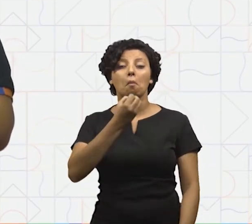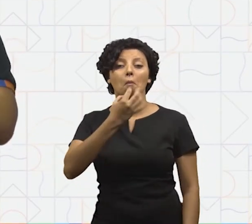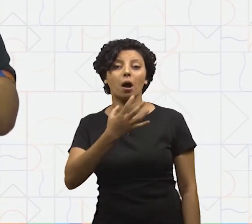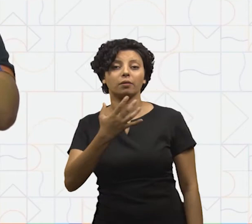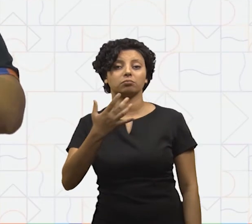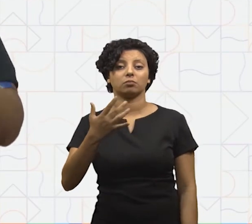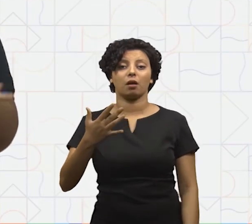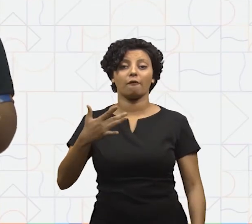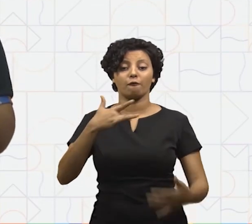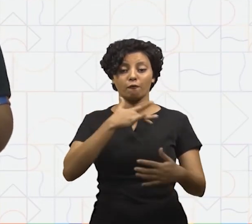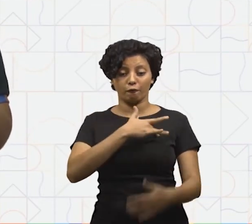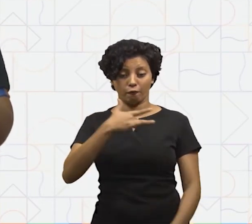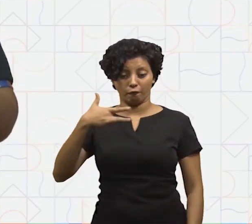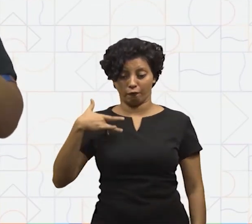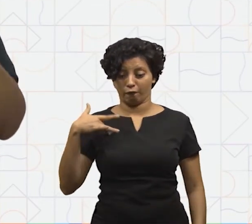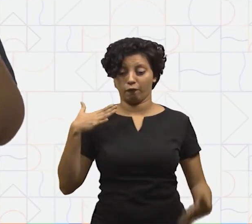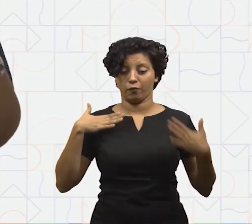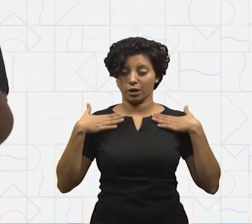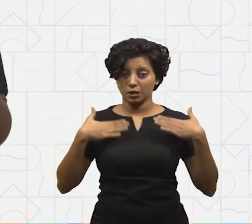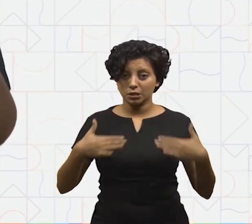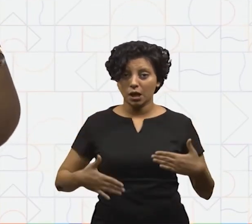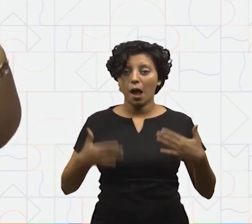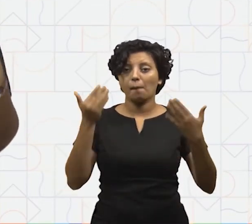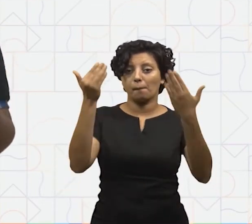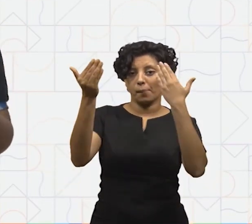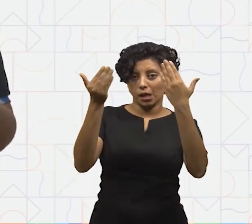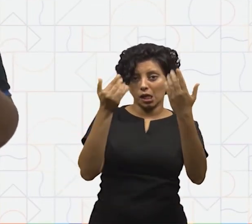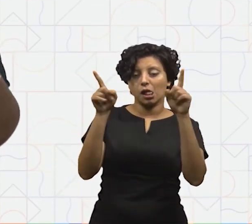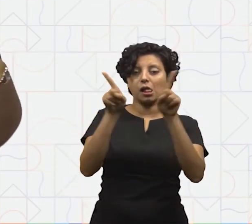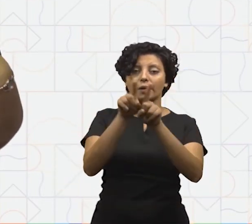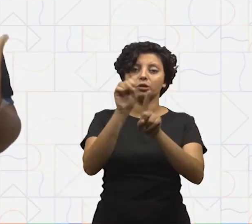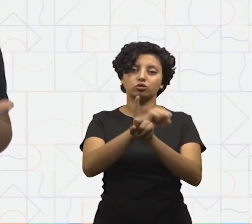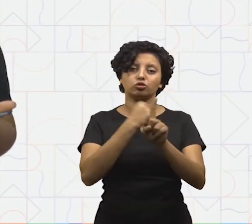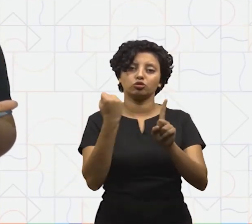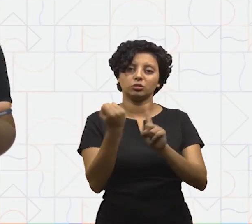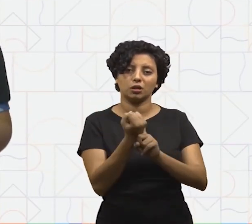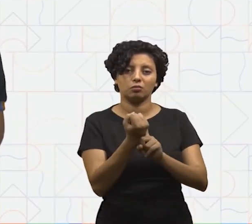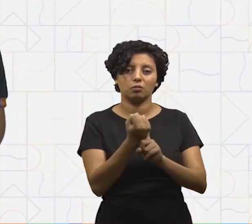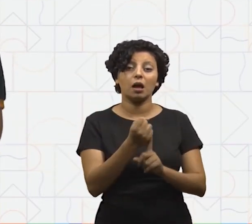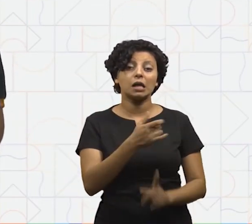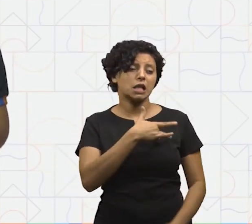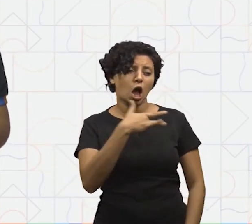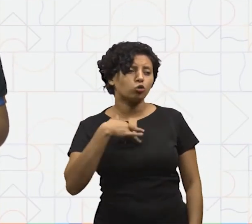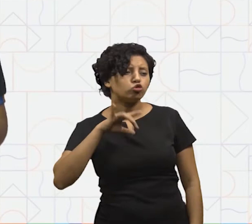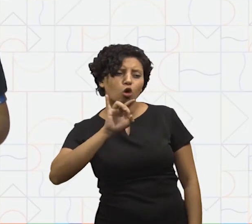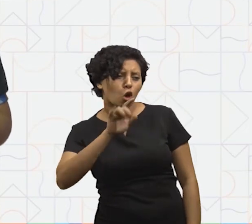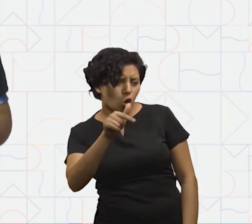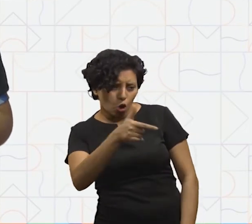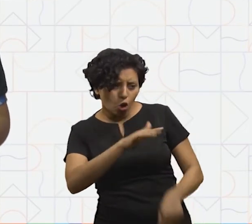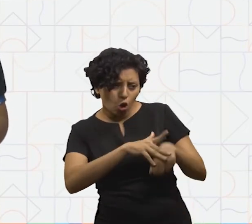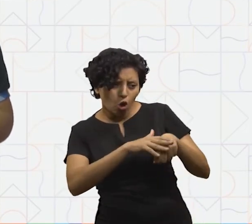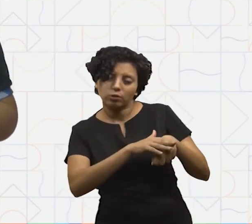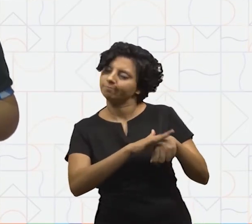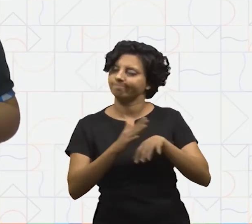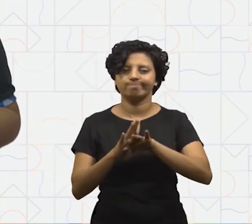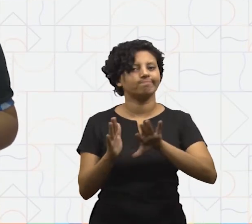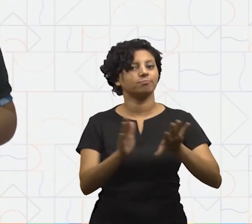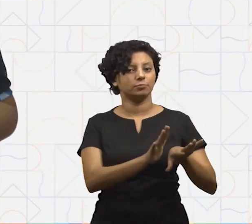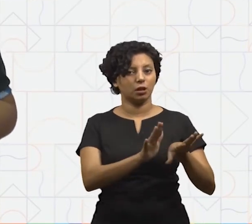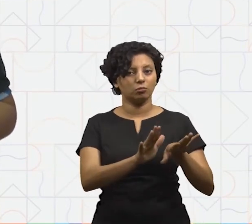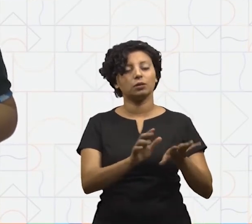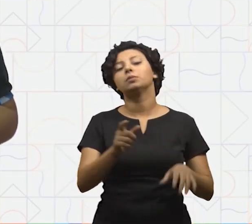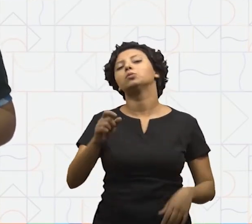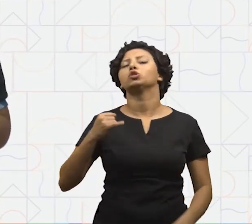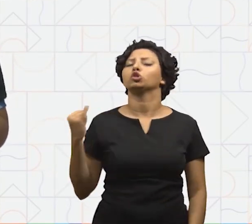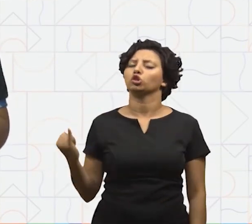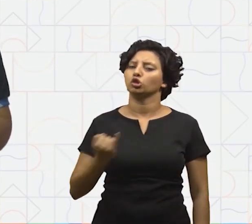social, e não apenas a ausência de doença ou enfermidade. Por isso, é